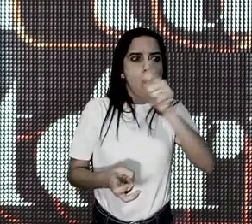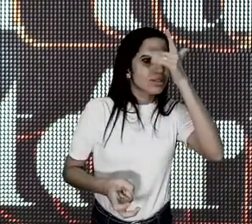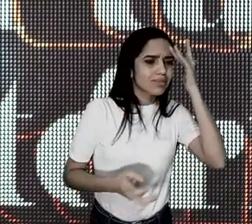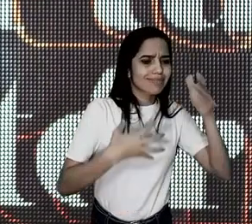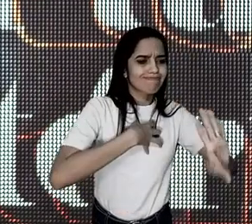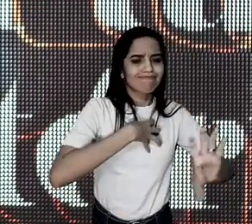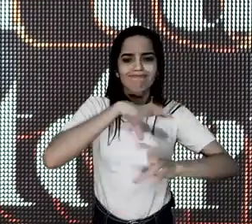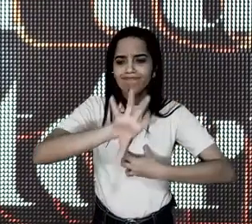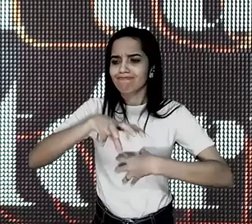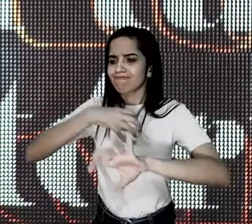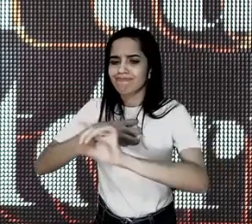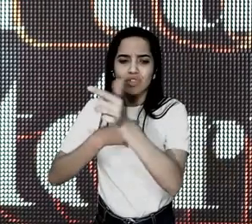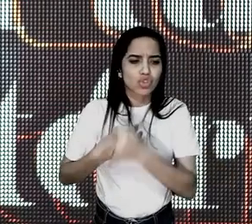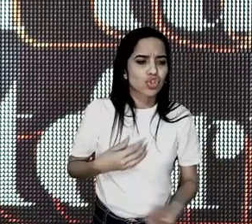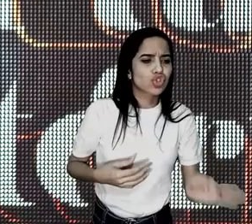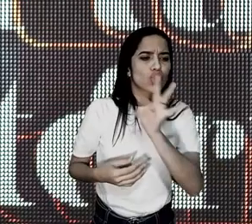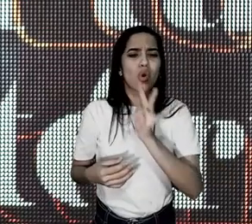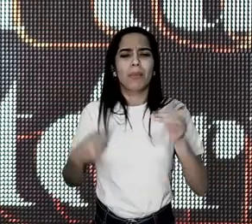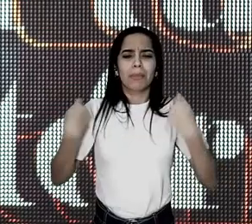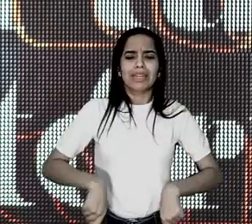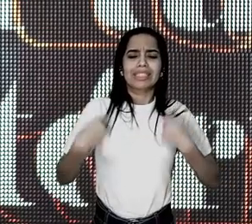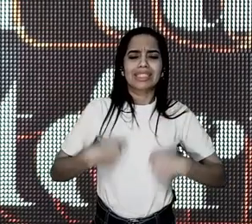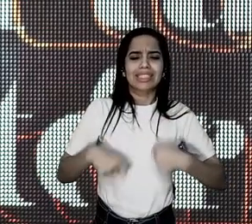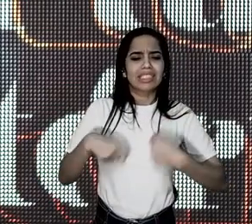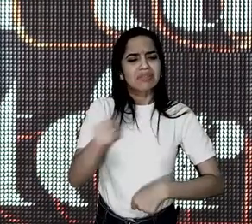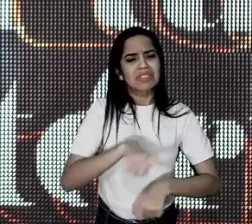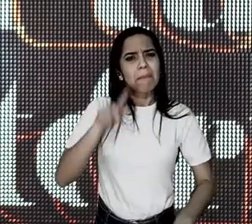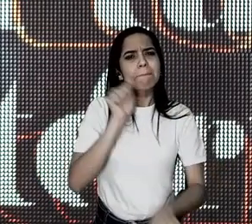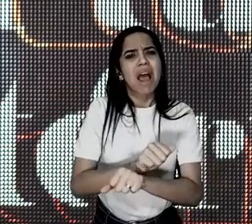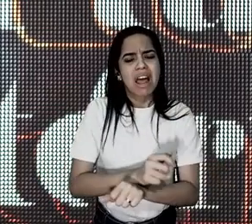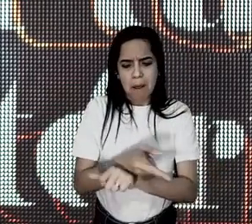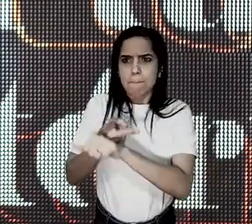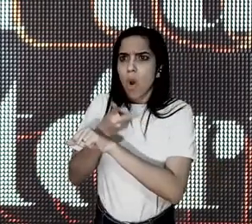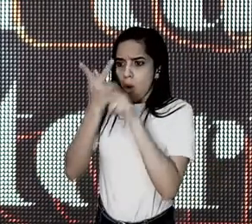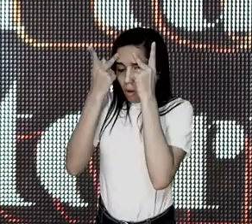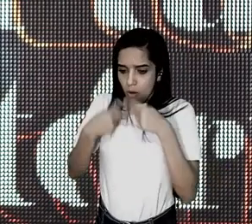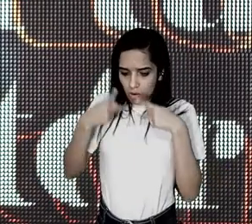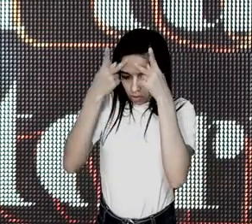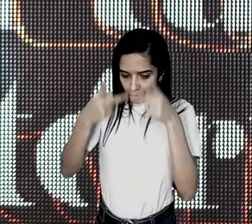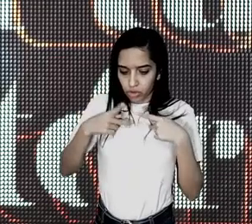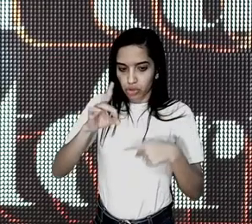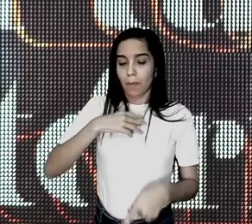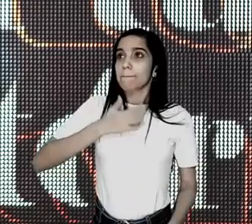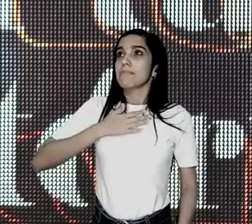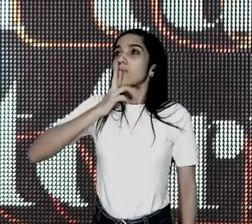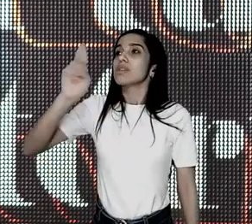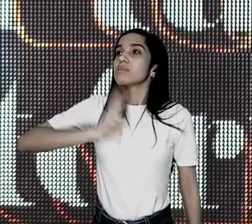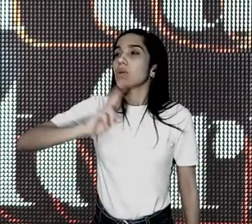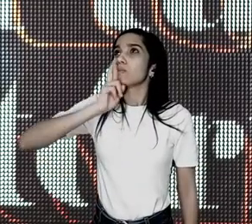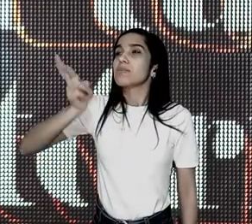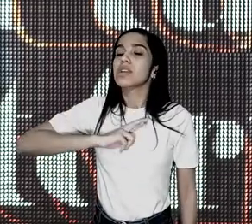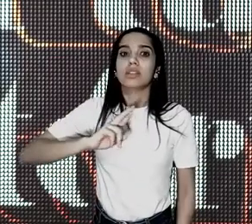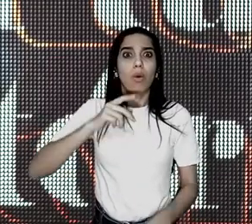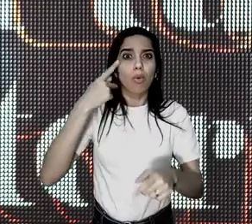se compadeça da dor de outras pessoas, para que você pare com essa busca egoísta de ter só a tua resposta atendida.